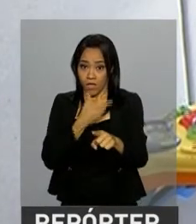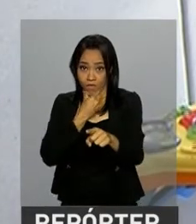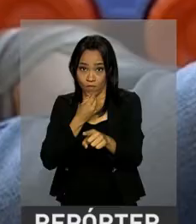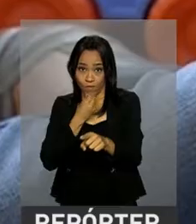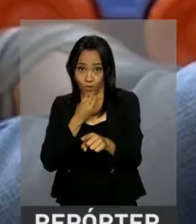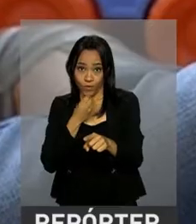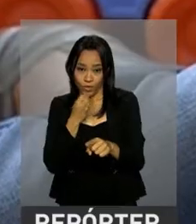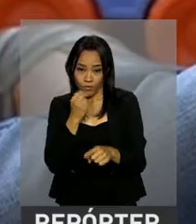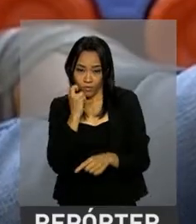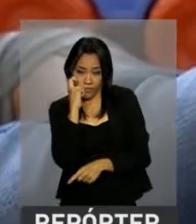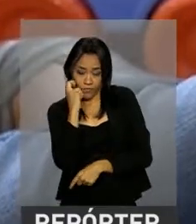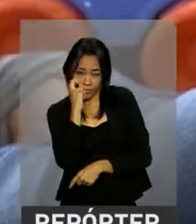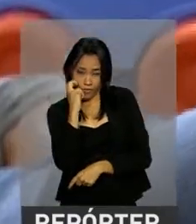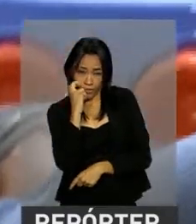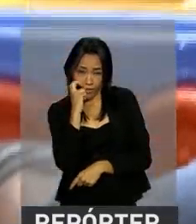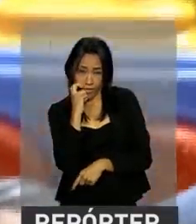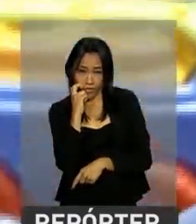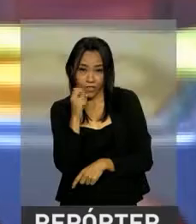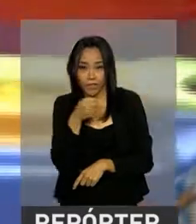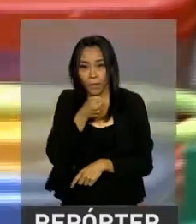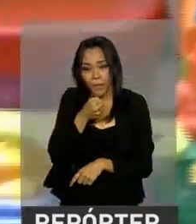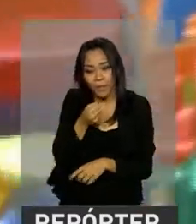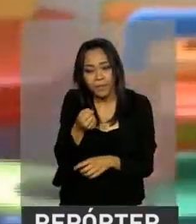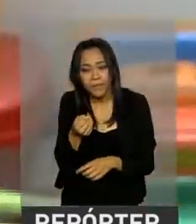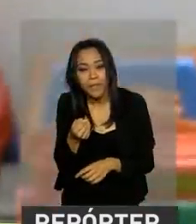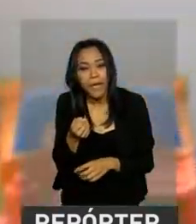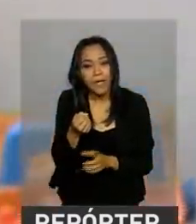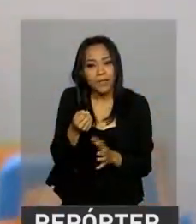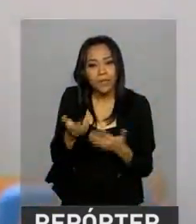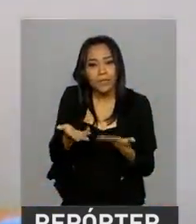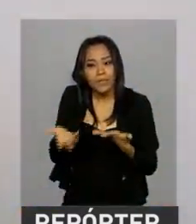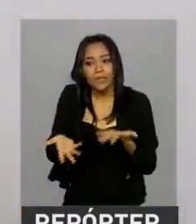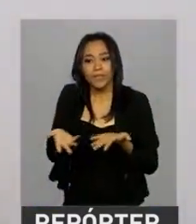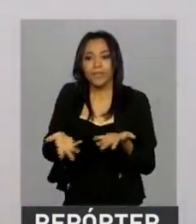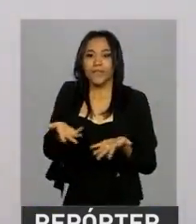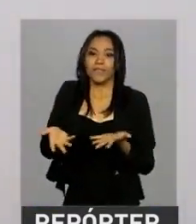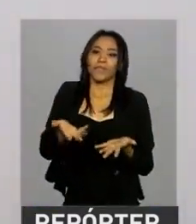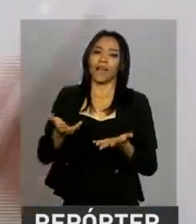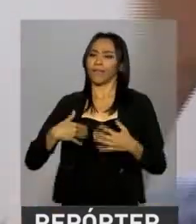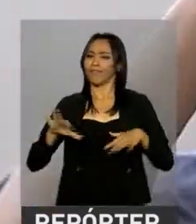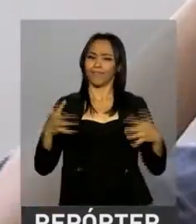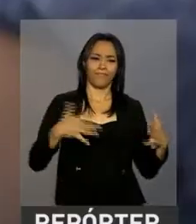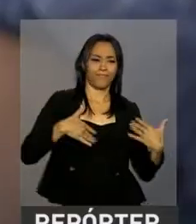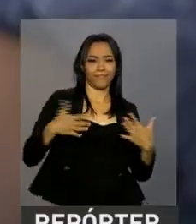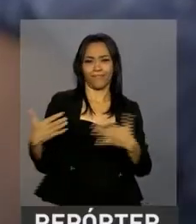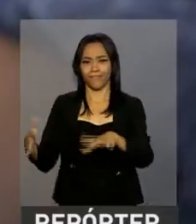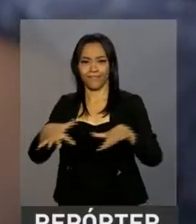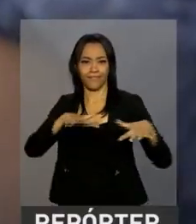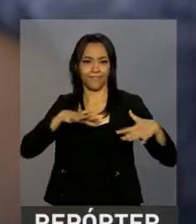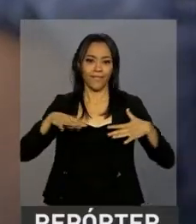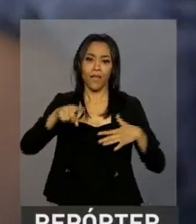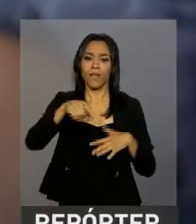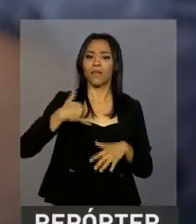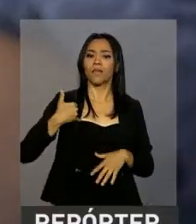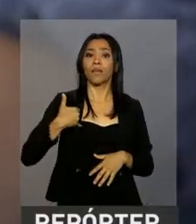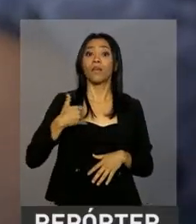assim, meio tímido, mas foi só ganhar um pouquinho de confiança para logo se soltar. O pequeno